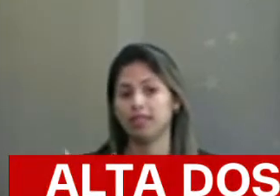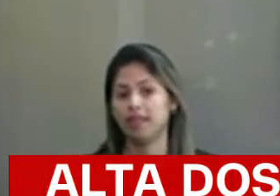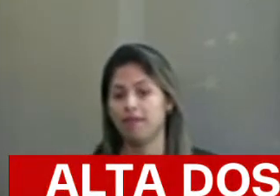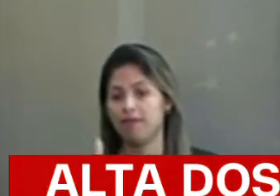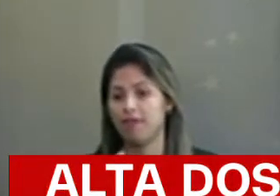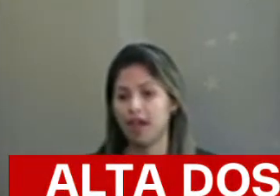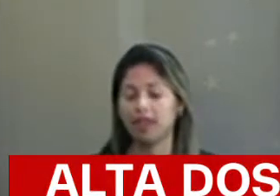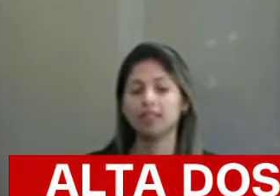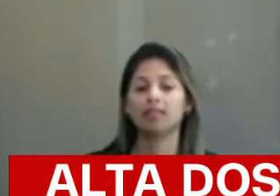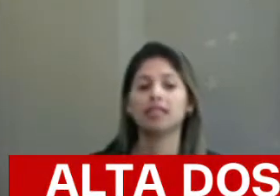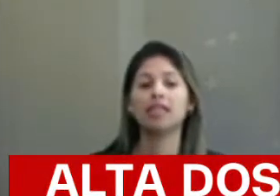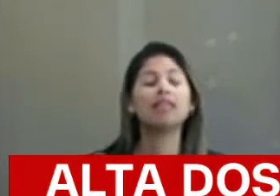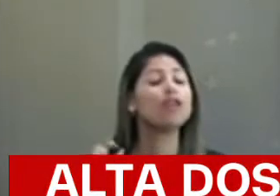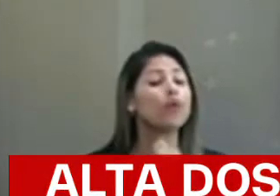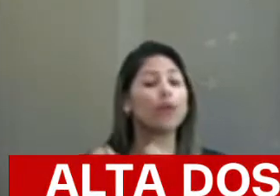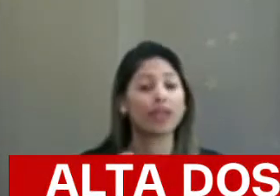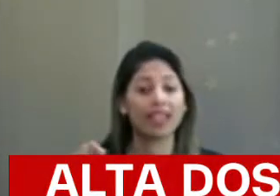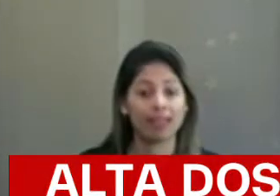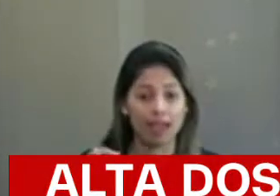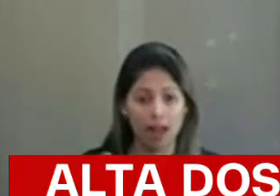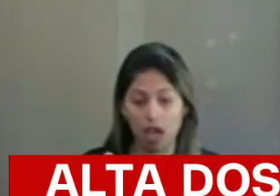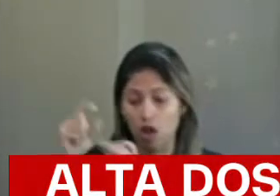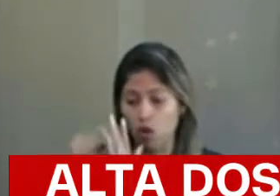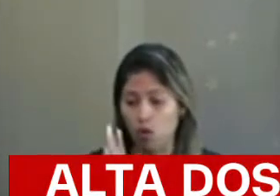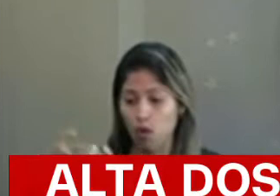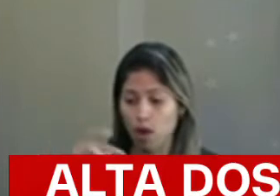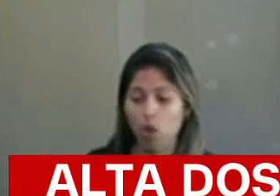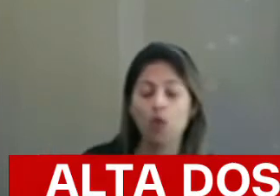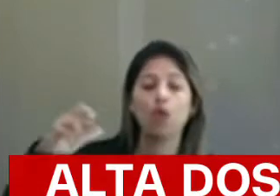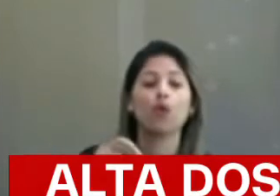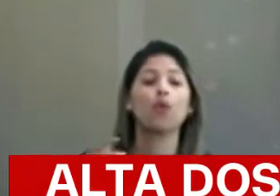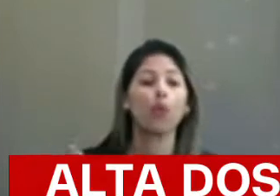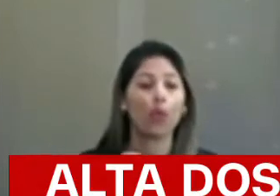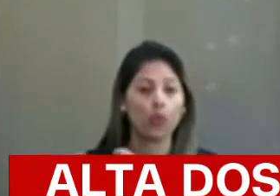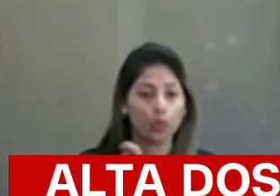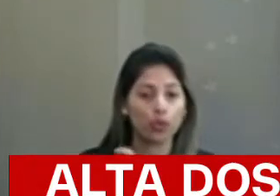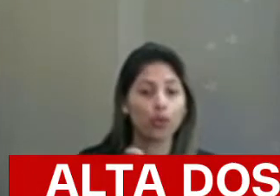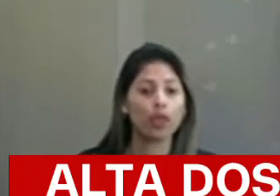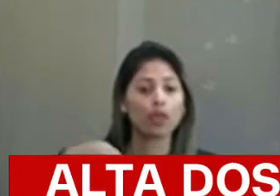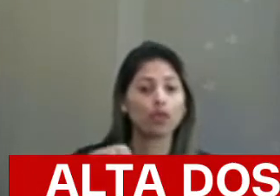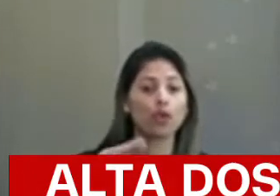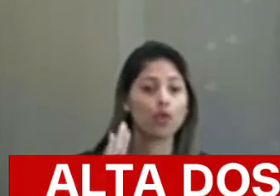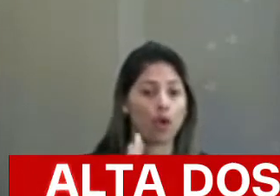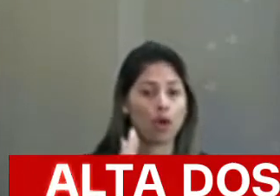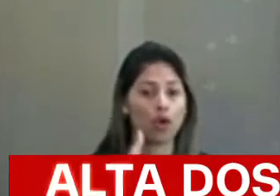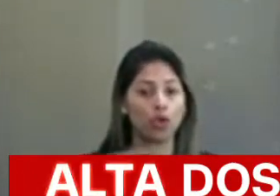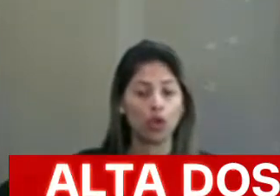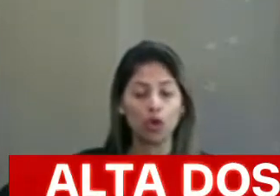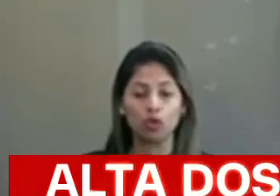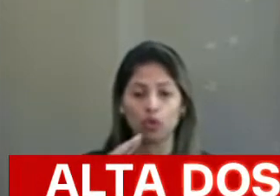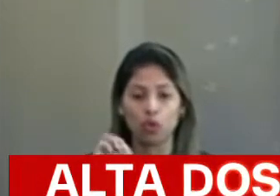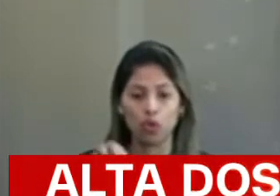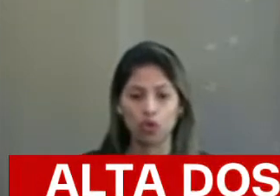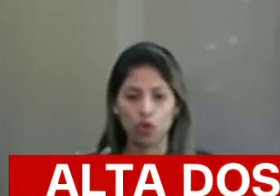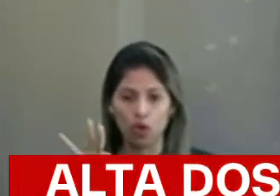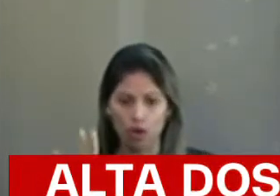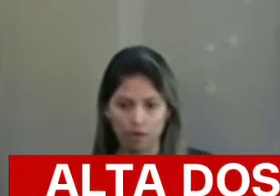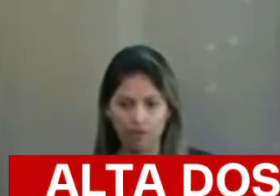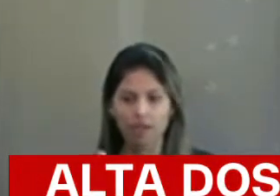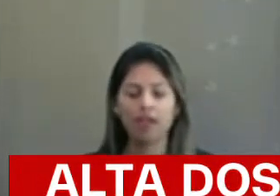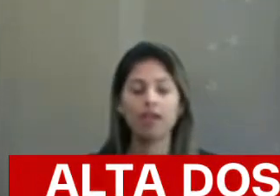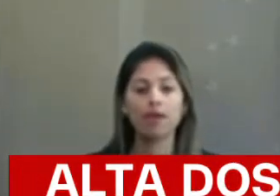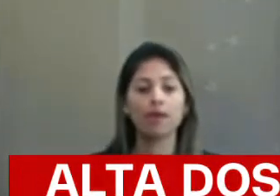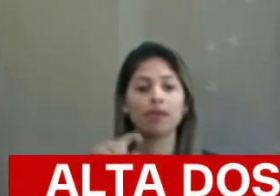a Consultoria de Orçamento, Fiscalização e Controle do Senado Federal, o nosso CONORF, em nota técnica